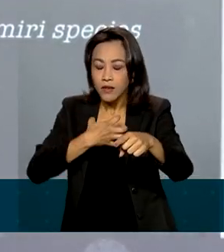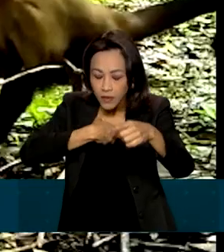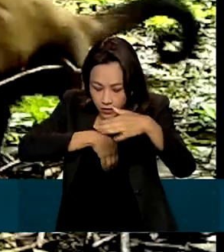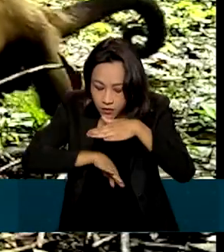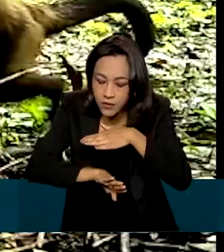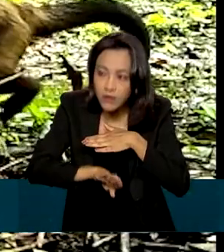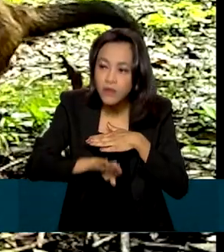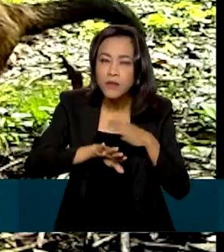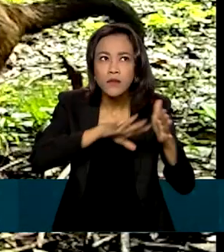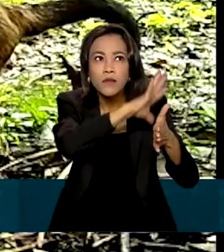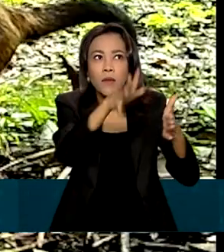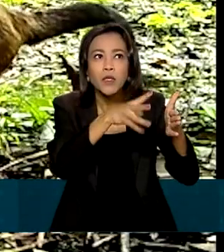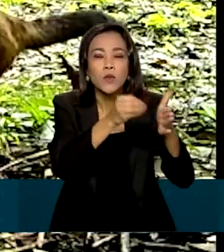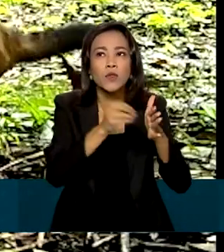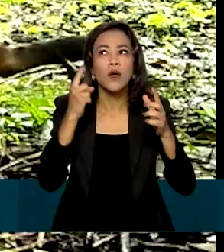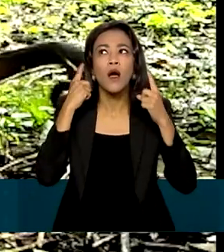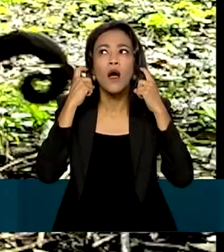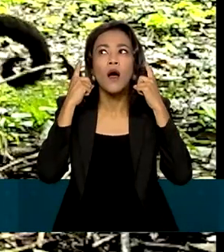amazônica.